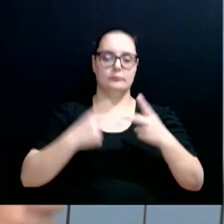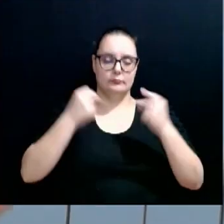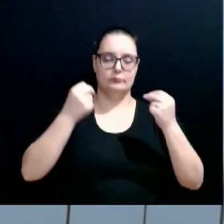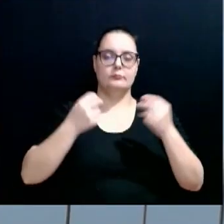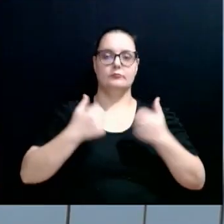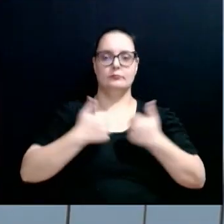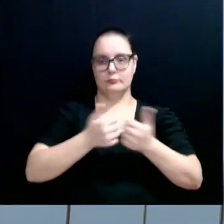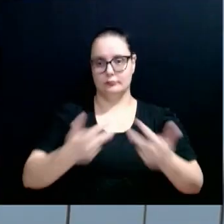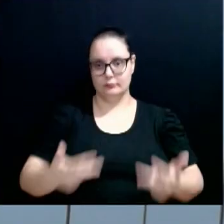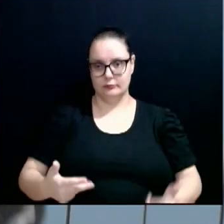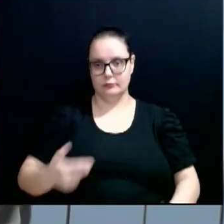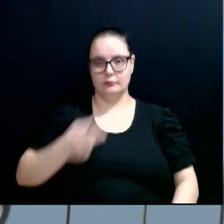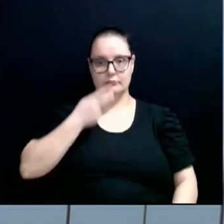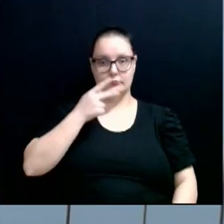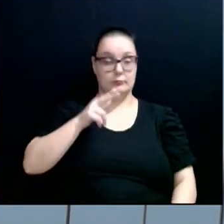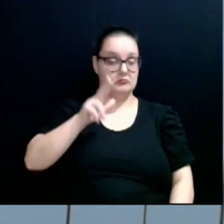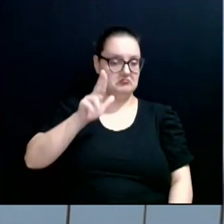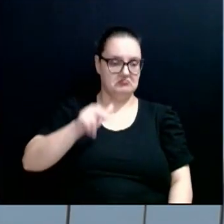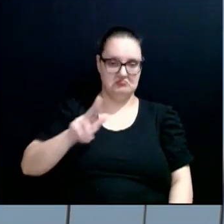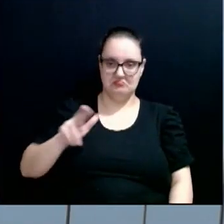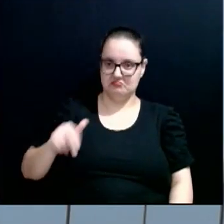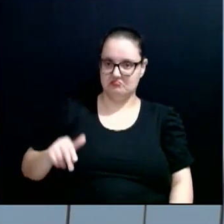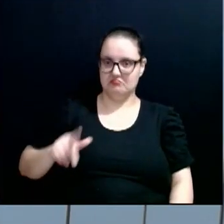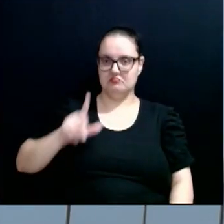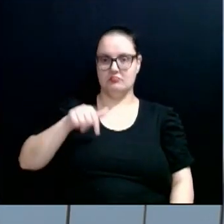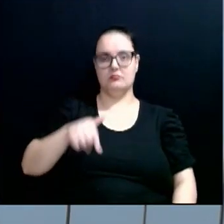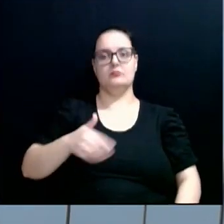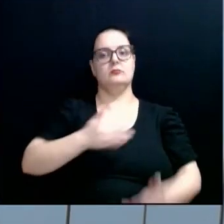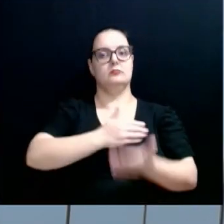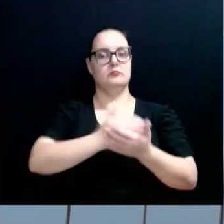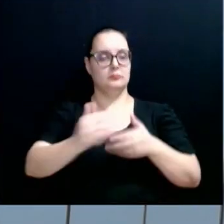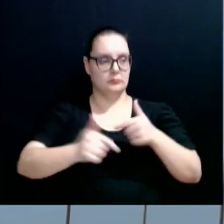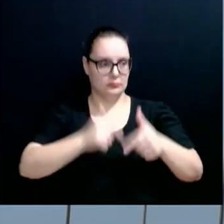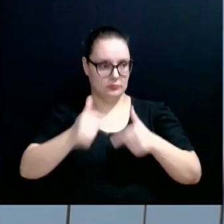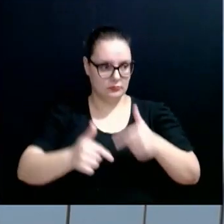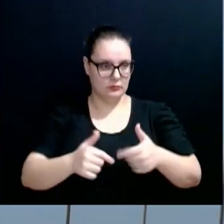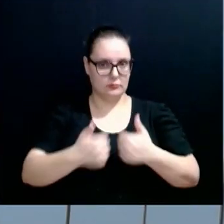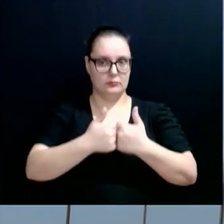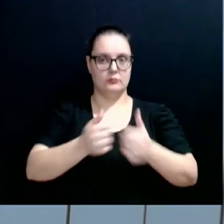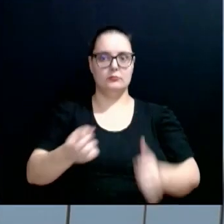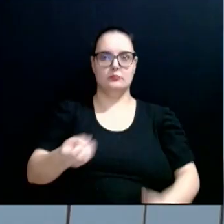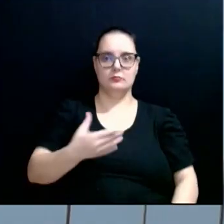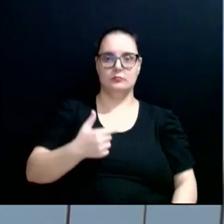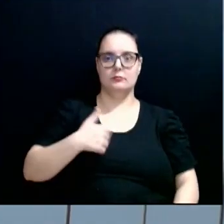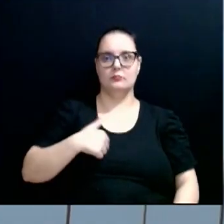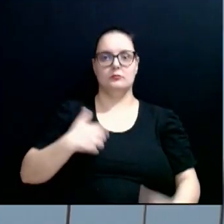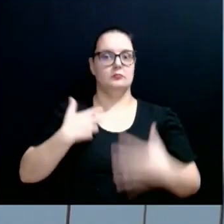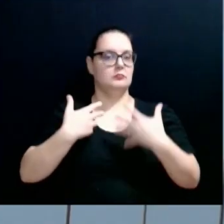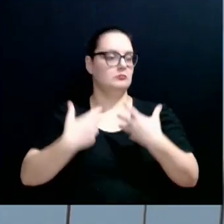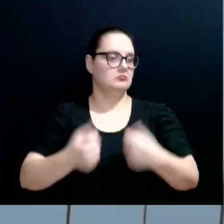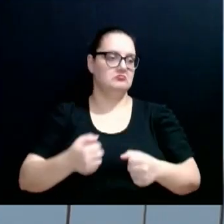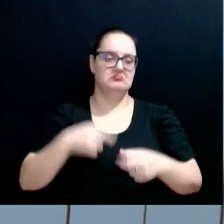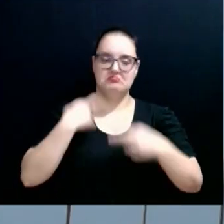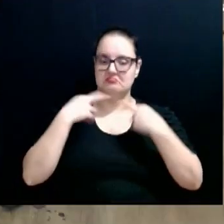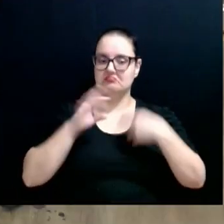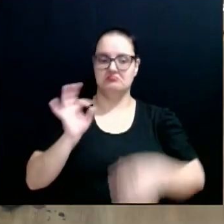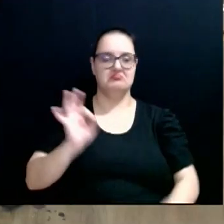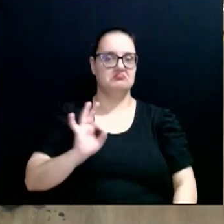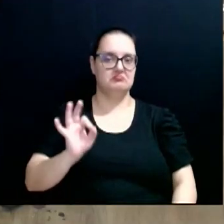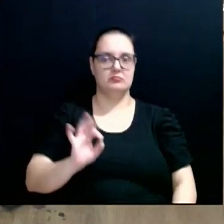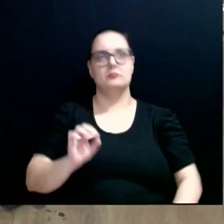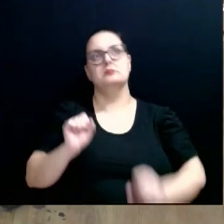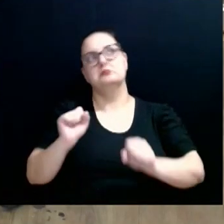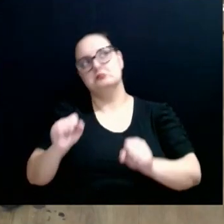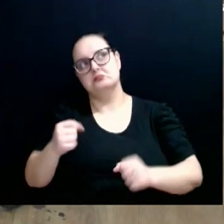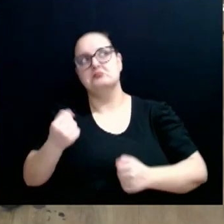você, nunca mais depois de quando começou a operar esses ônibus, eu recebi uma reclamação. Pode ter acontecido um fato ou